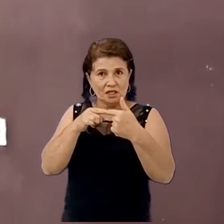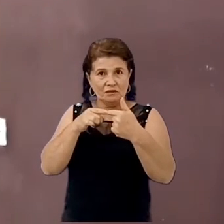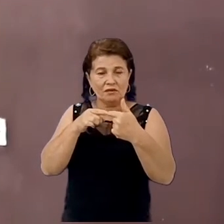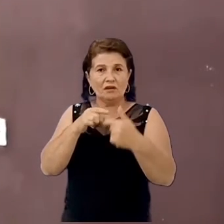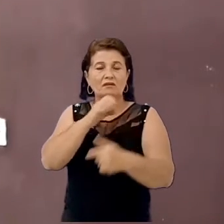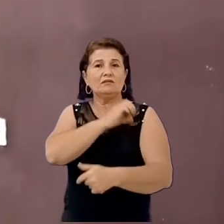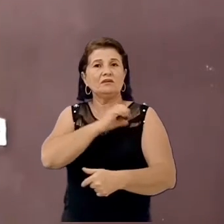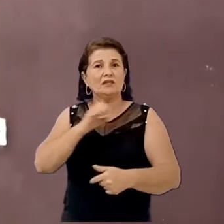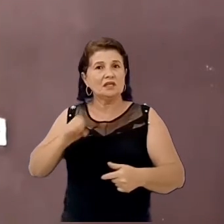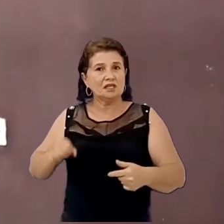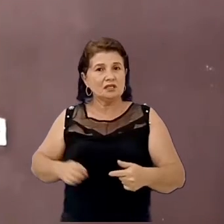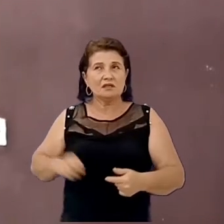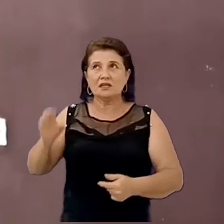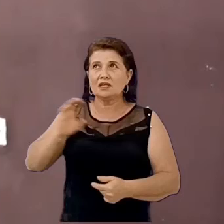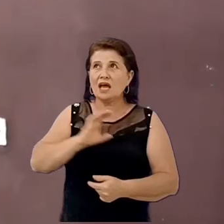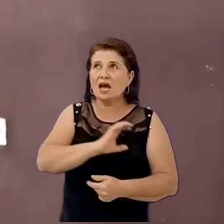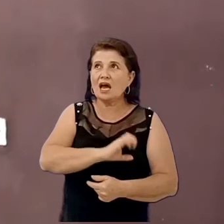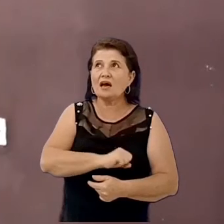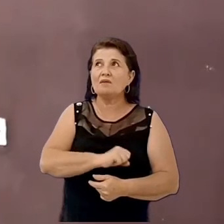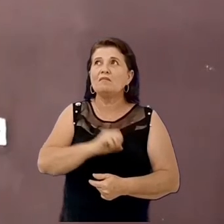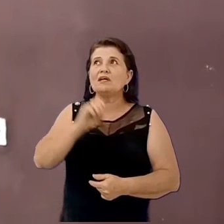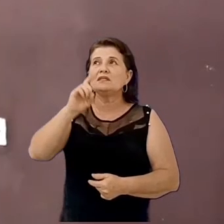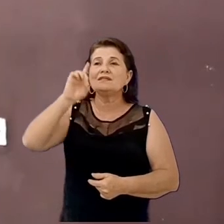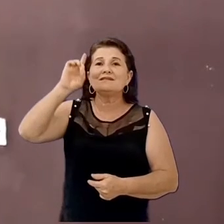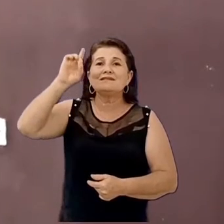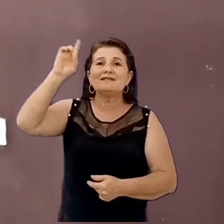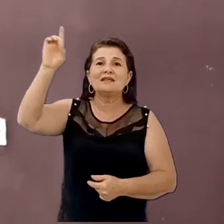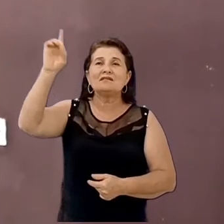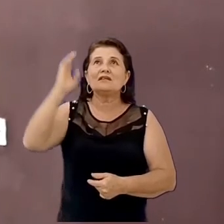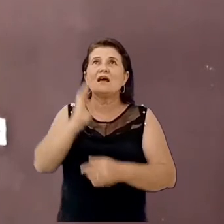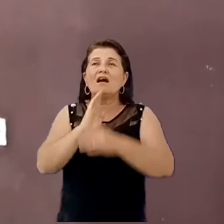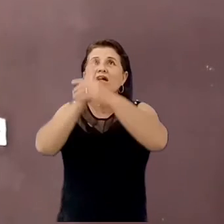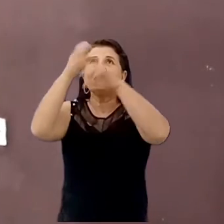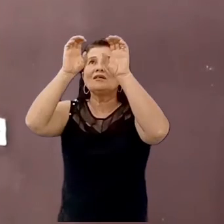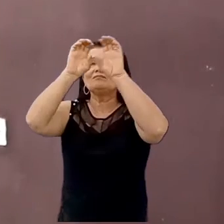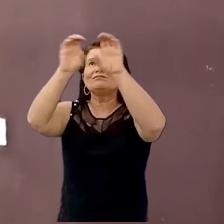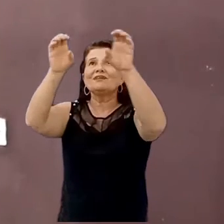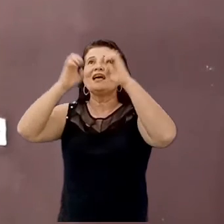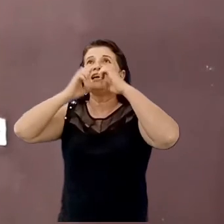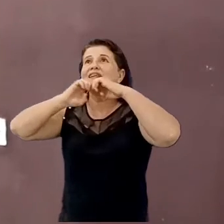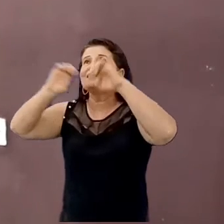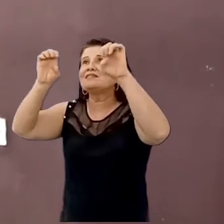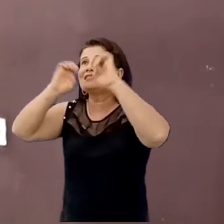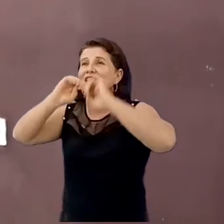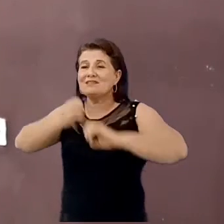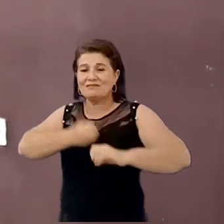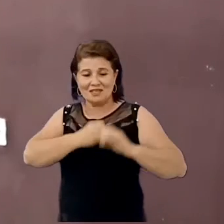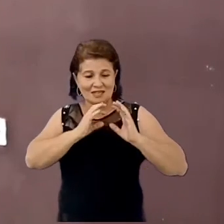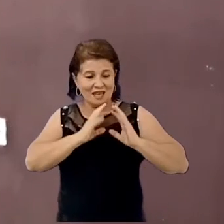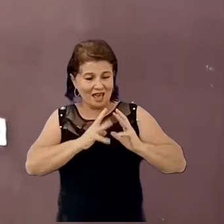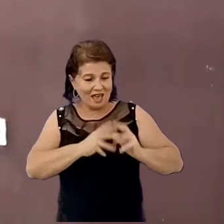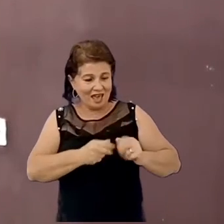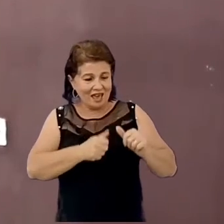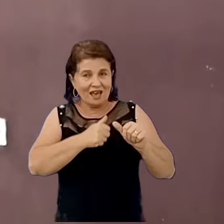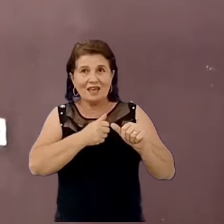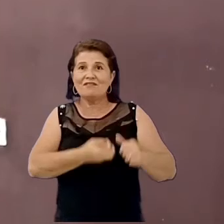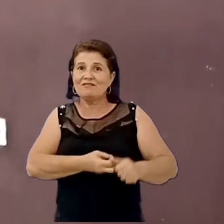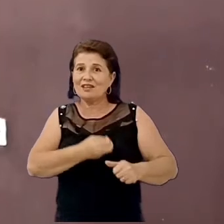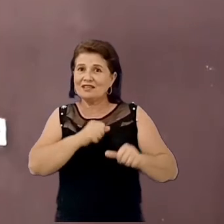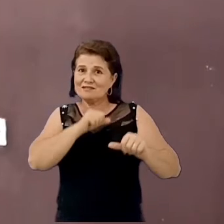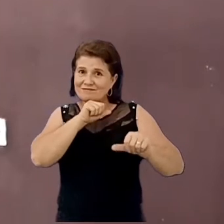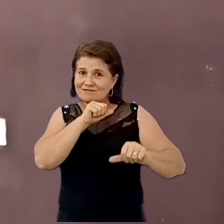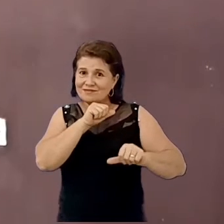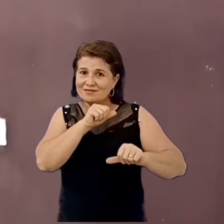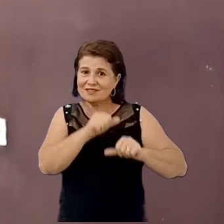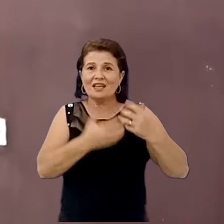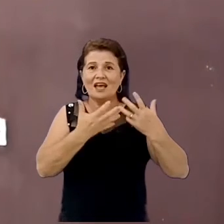está amando o Senhor, olhando para o reino do Senhor, é pregar esse Evangelho para que vidas sejam salvas e vidas sejam transformadas. Vocês